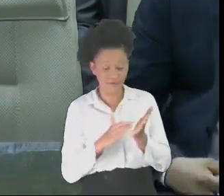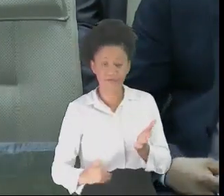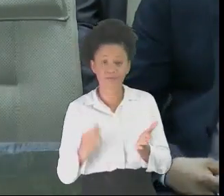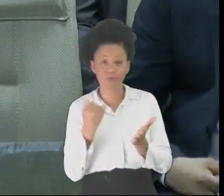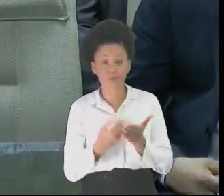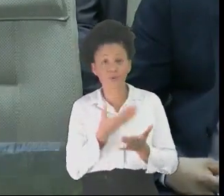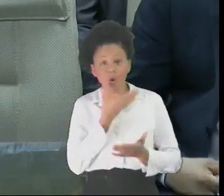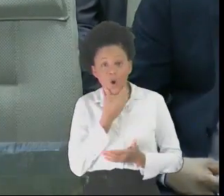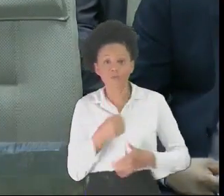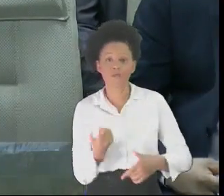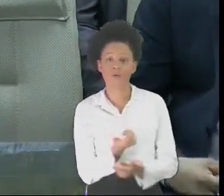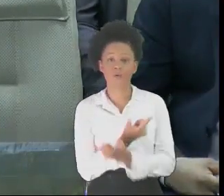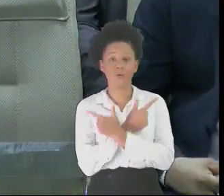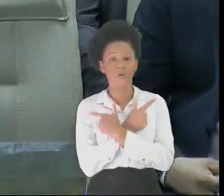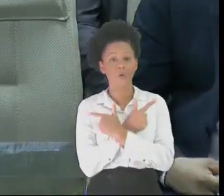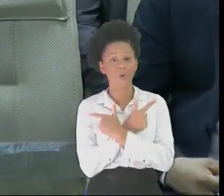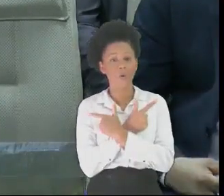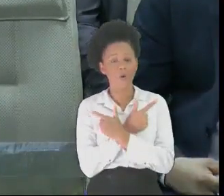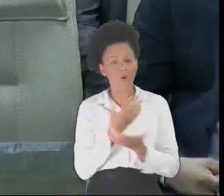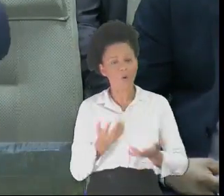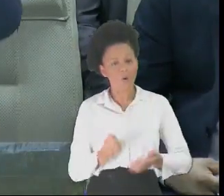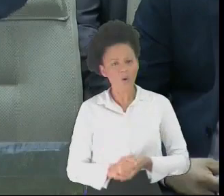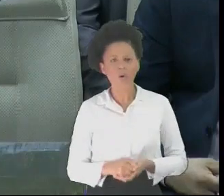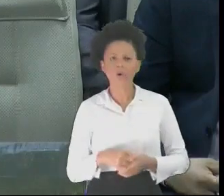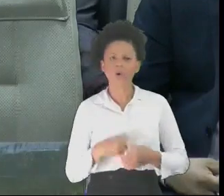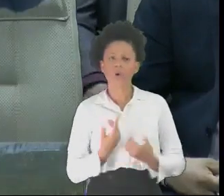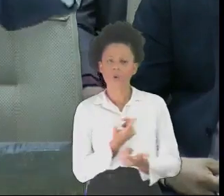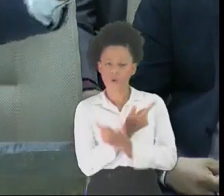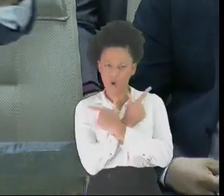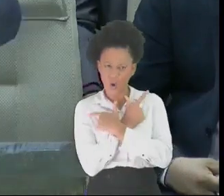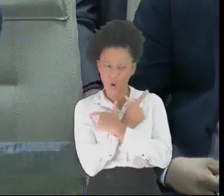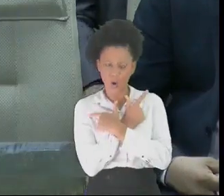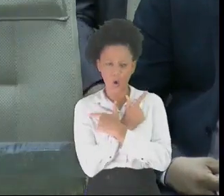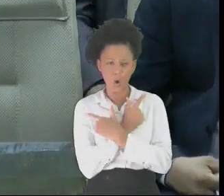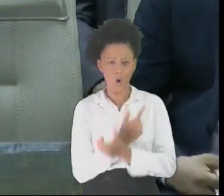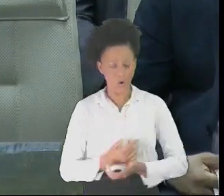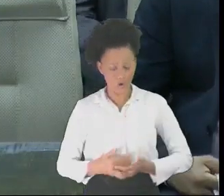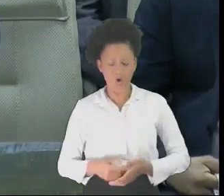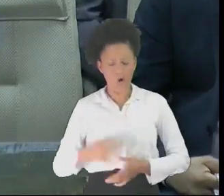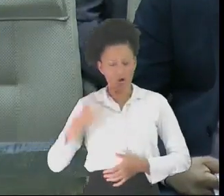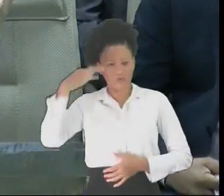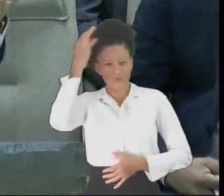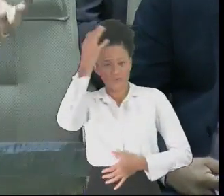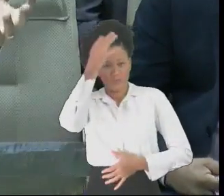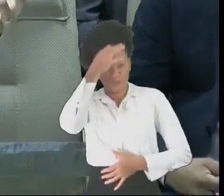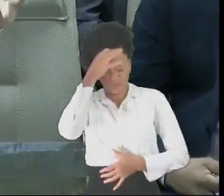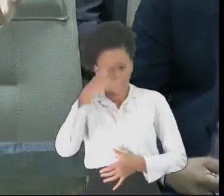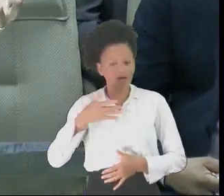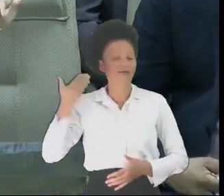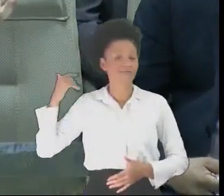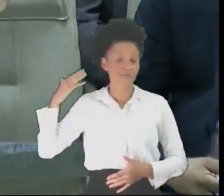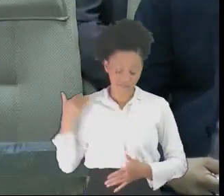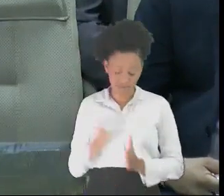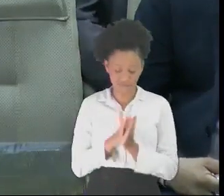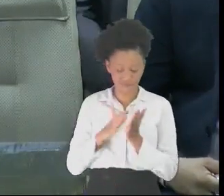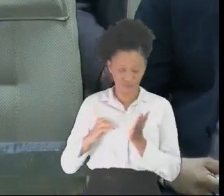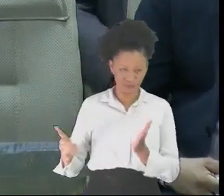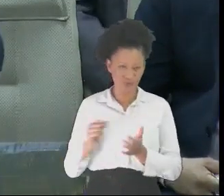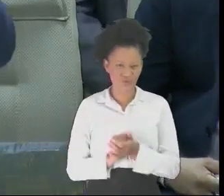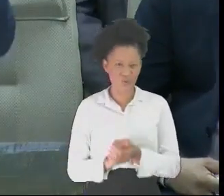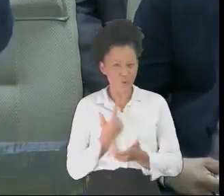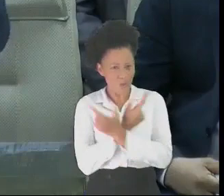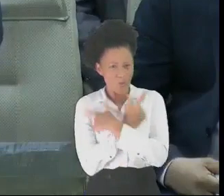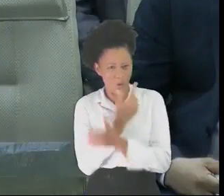Ló. Me diga uma coisa, Ló era um crente espiritual. Quem conhece Bíblia? Antigamente os crentes conheciam Bíblia. Ló era um